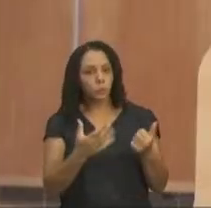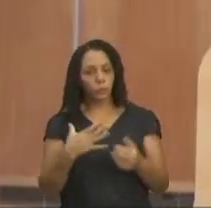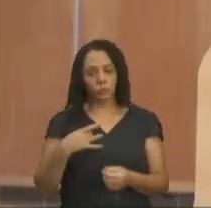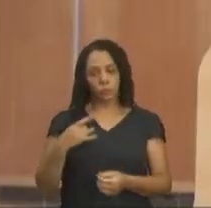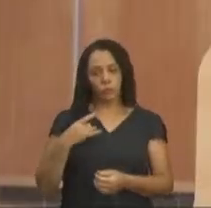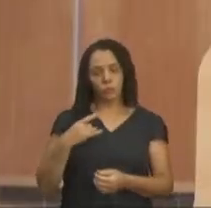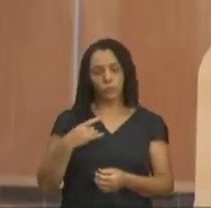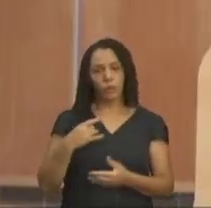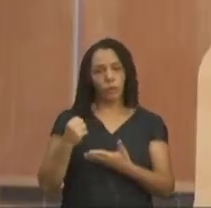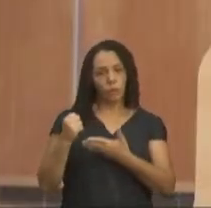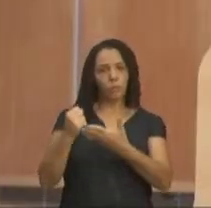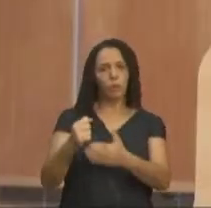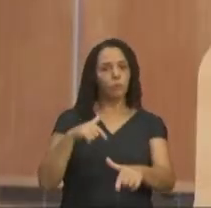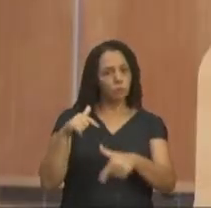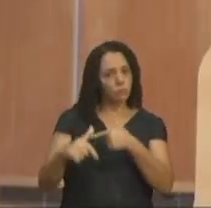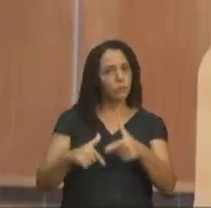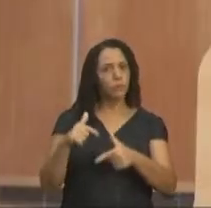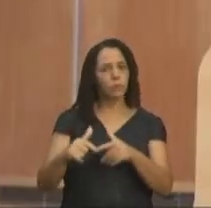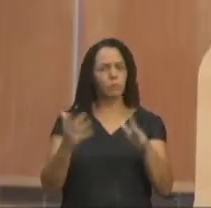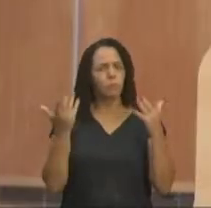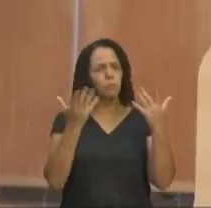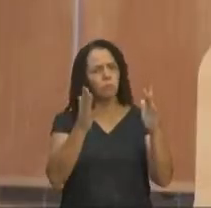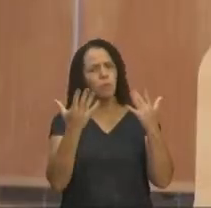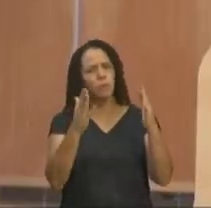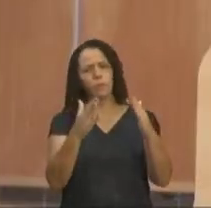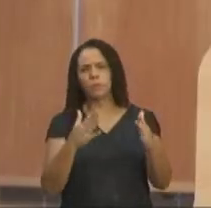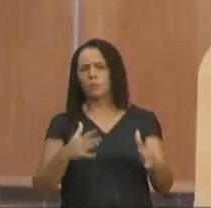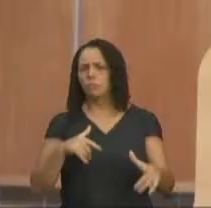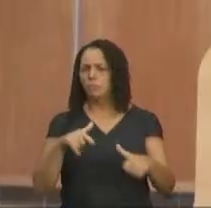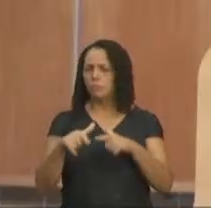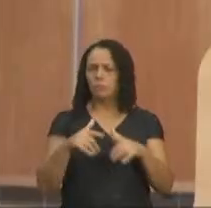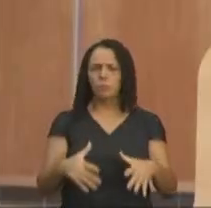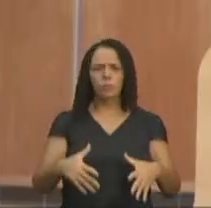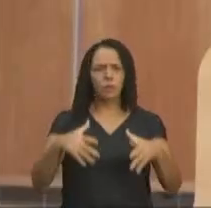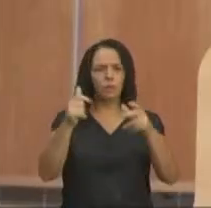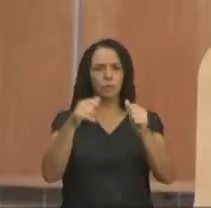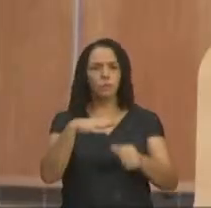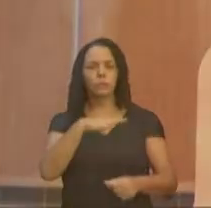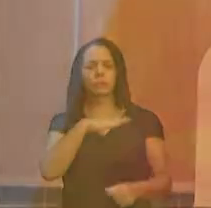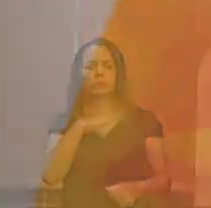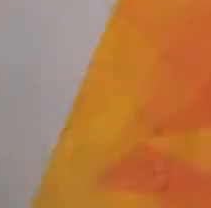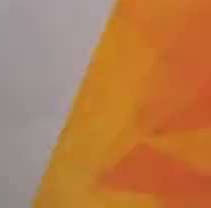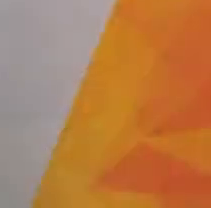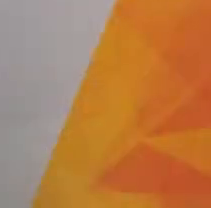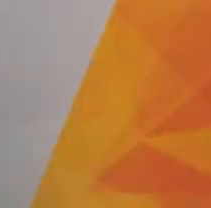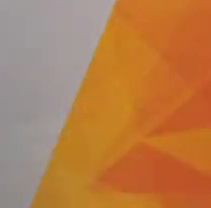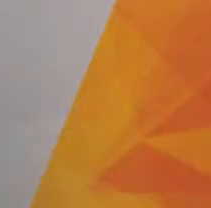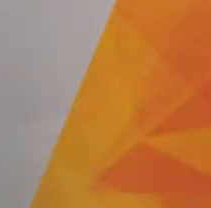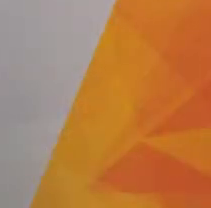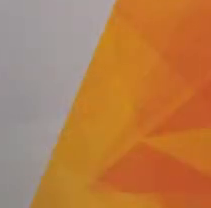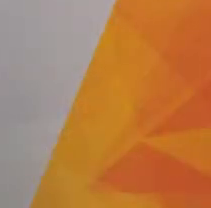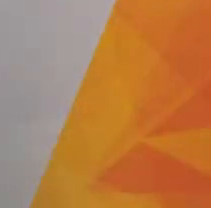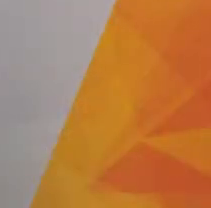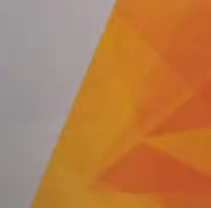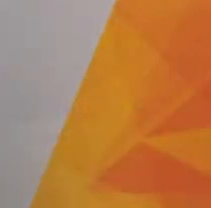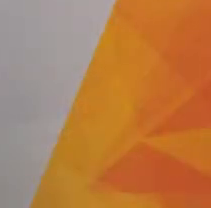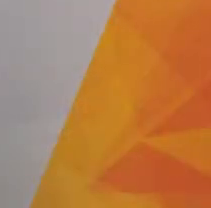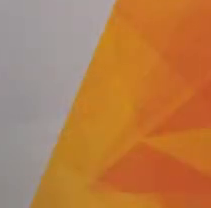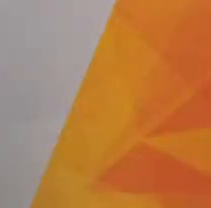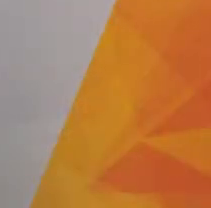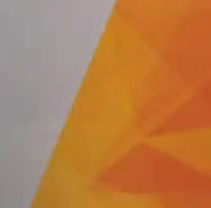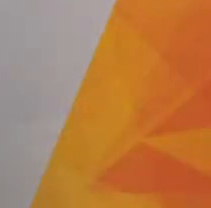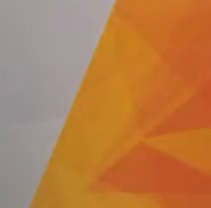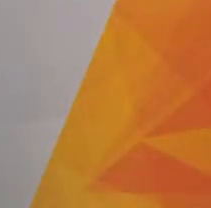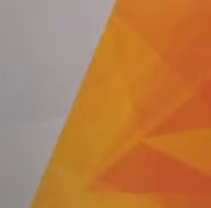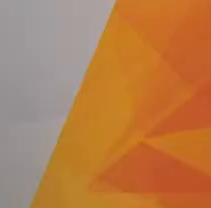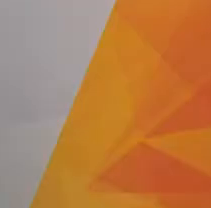trabalho e a gente parabeniza vocês pelo brilhante trabalho que fazem aqui na nossa cidade de Jacareí. E o vereador Marcelo